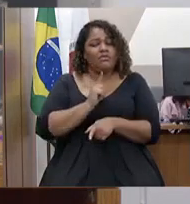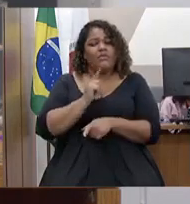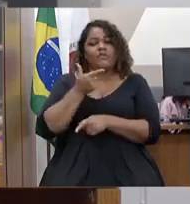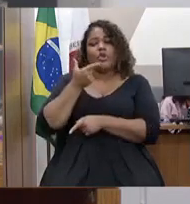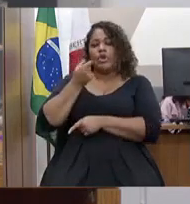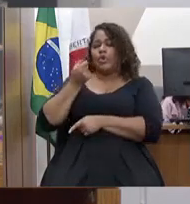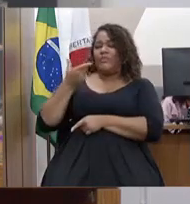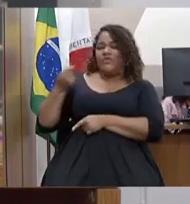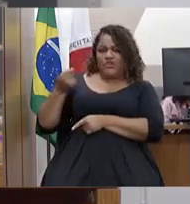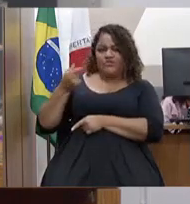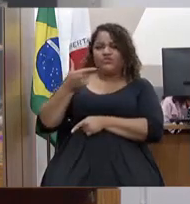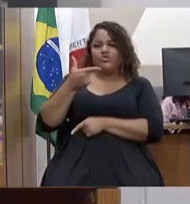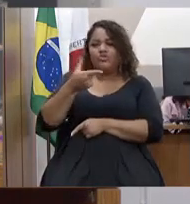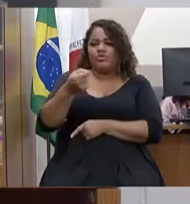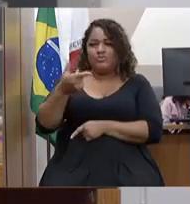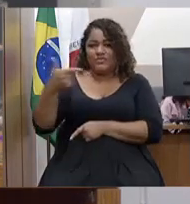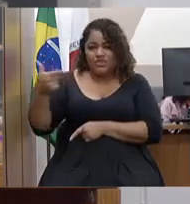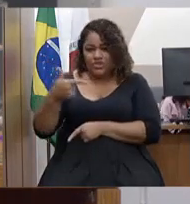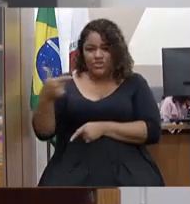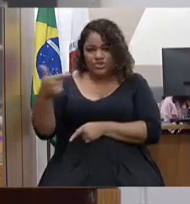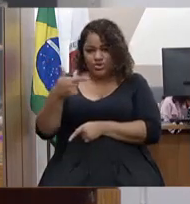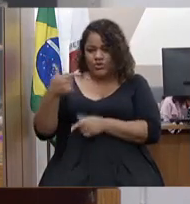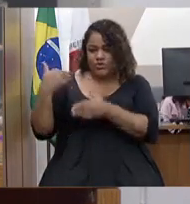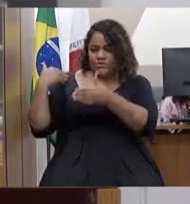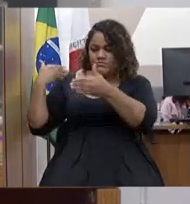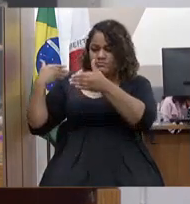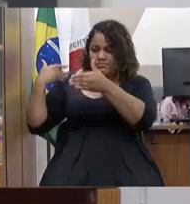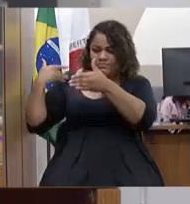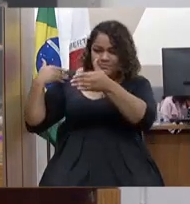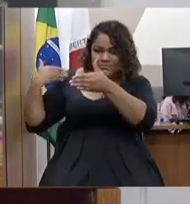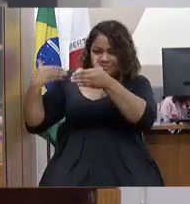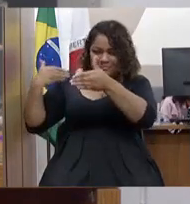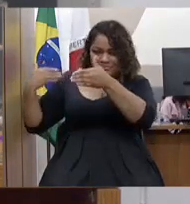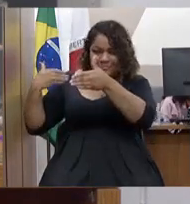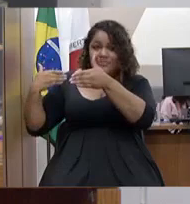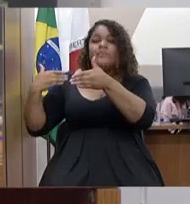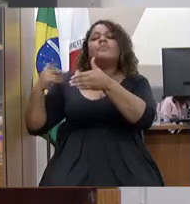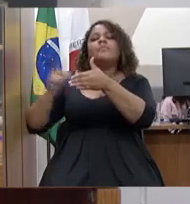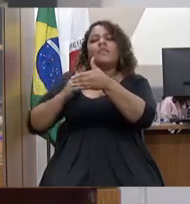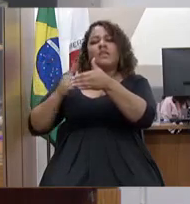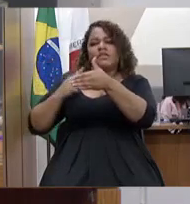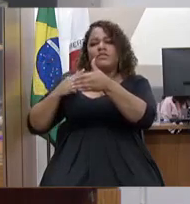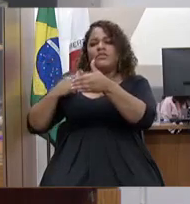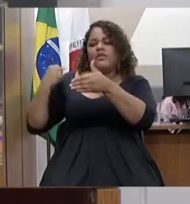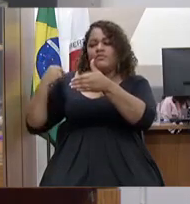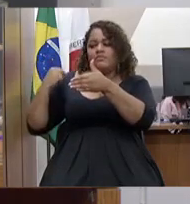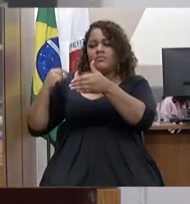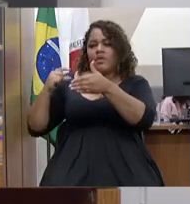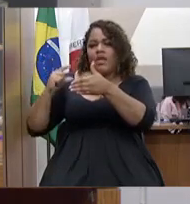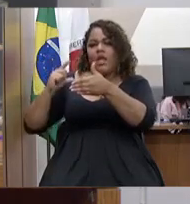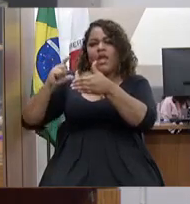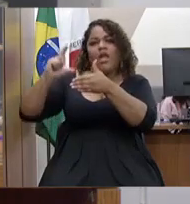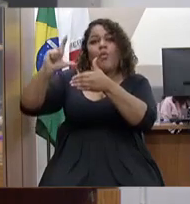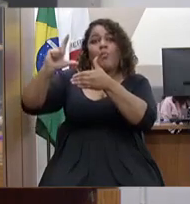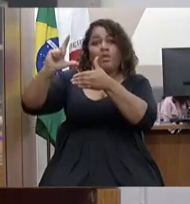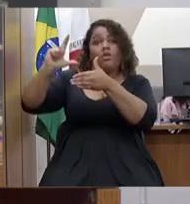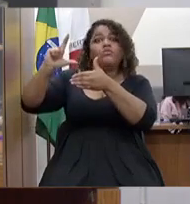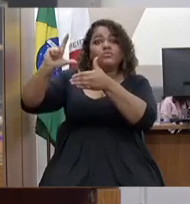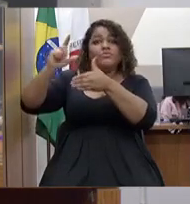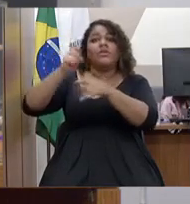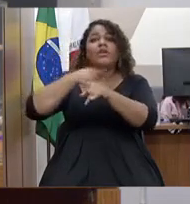um aumento aí significativo nas mortes e no adoecimento dos trabalhadores e Trabalhadores